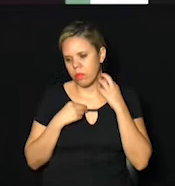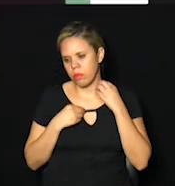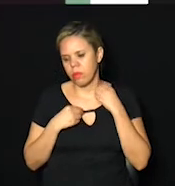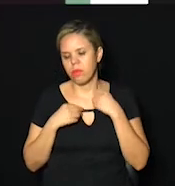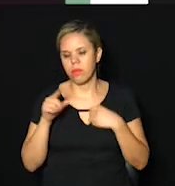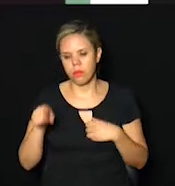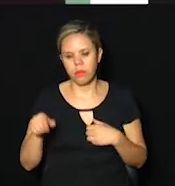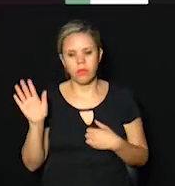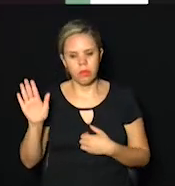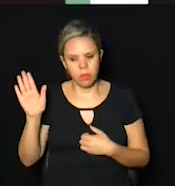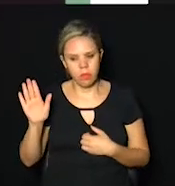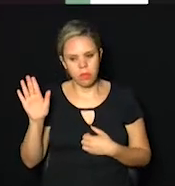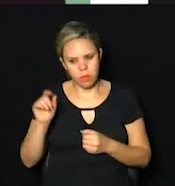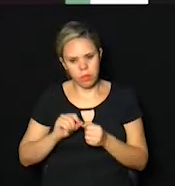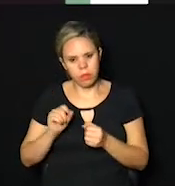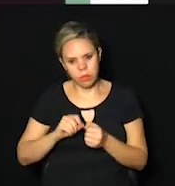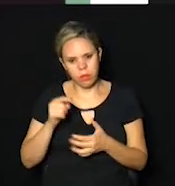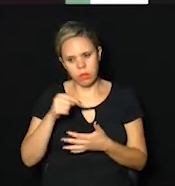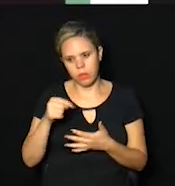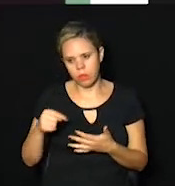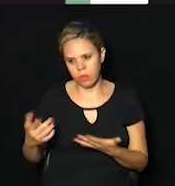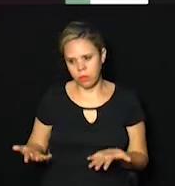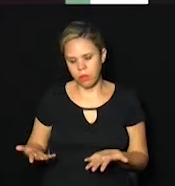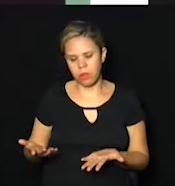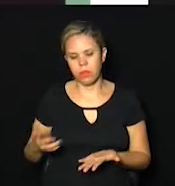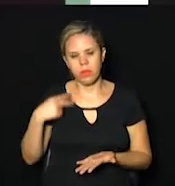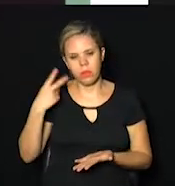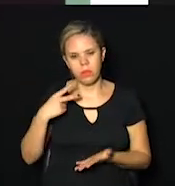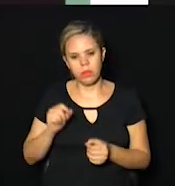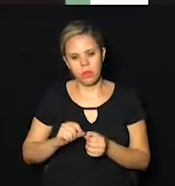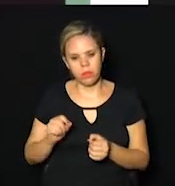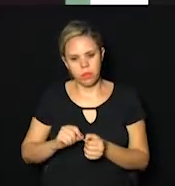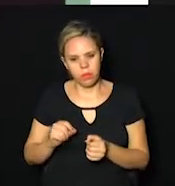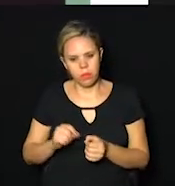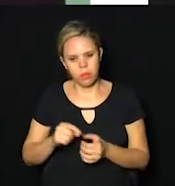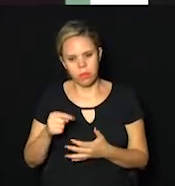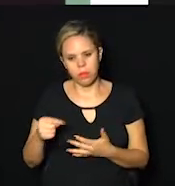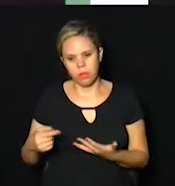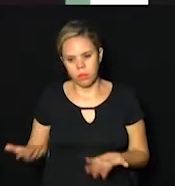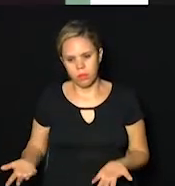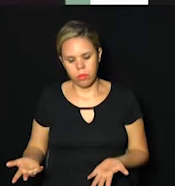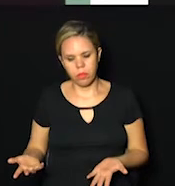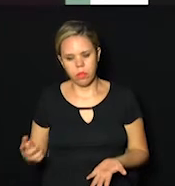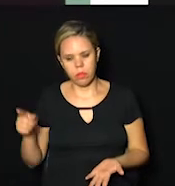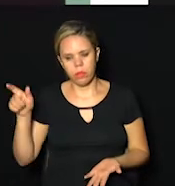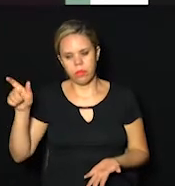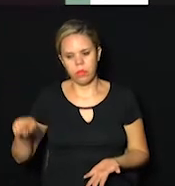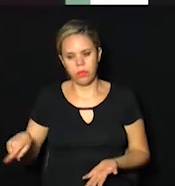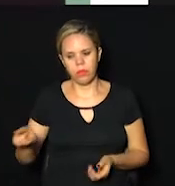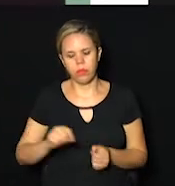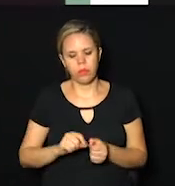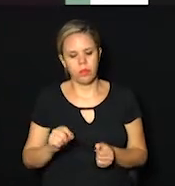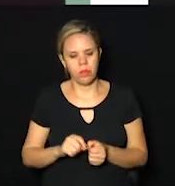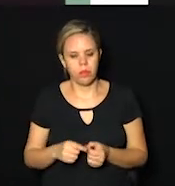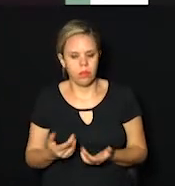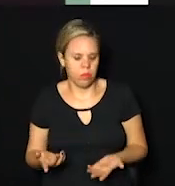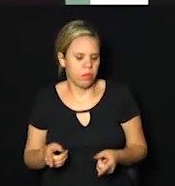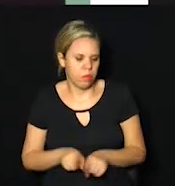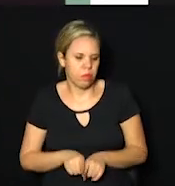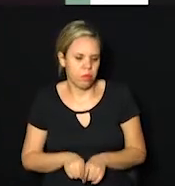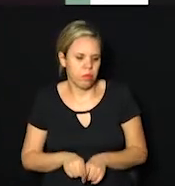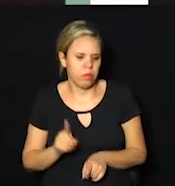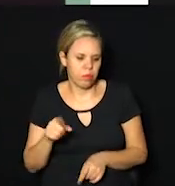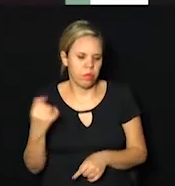é o candidato que vai fazer isso. Aquele é o vereador que vai fazer aquilo. Aquele é o cara que fez aquilo também. Isso